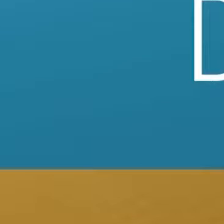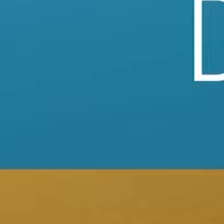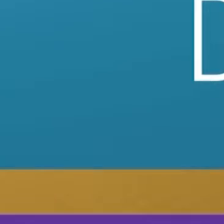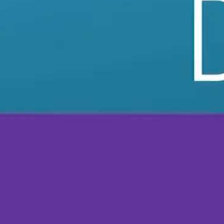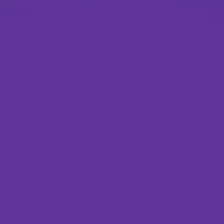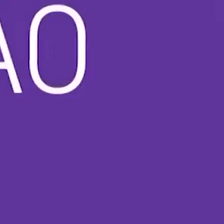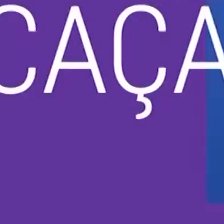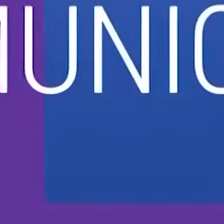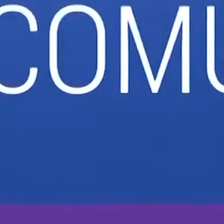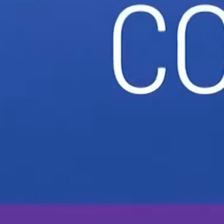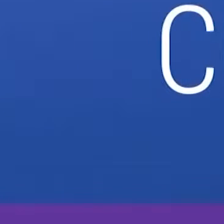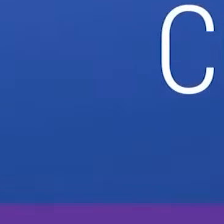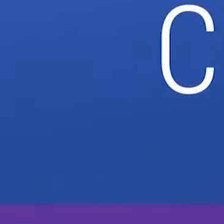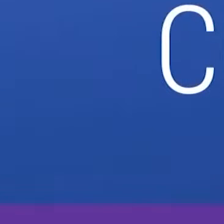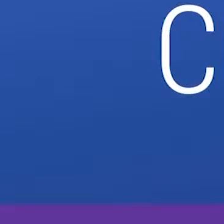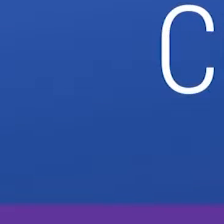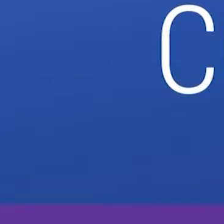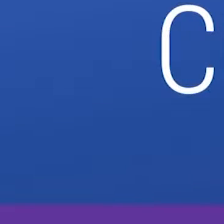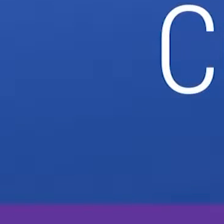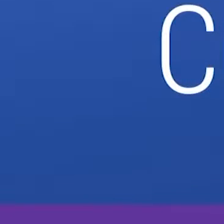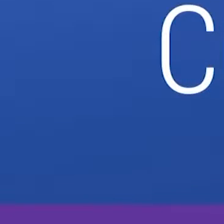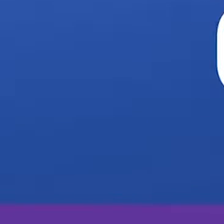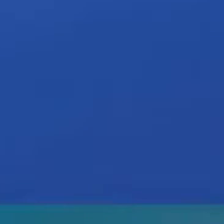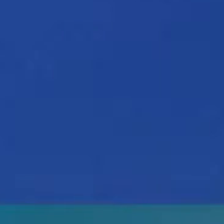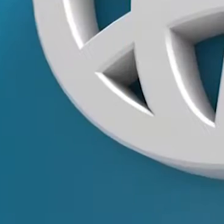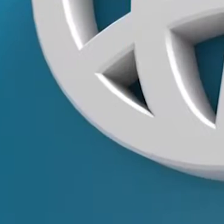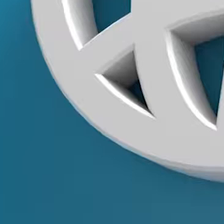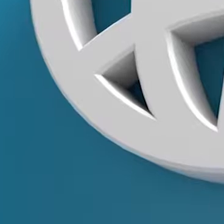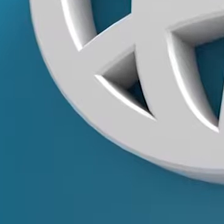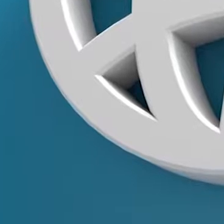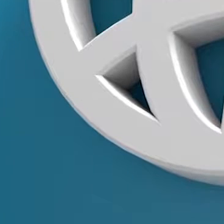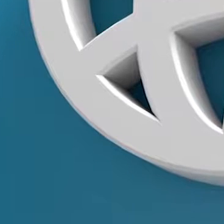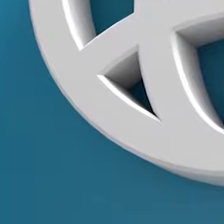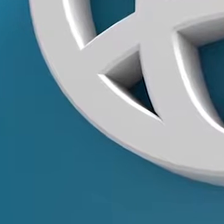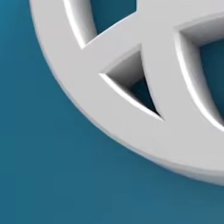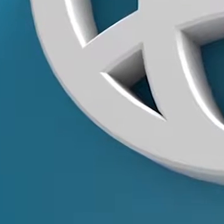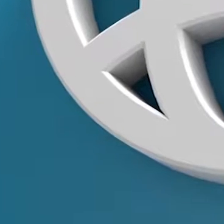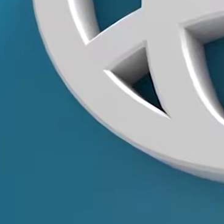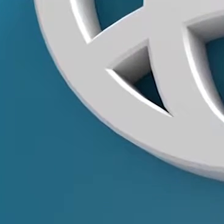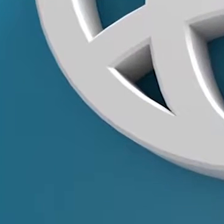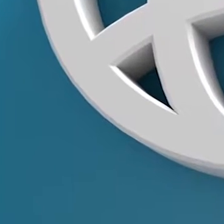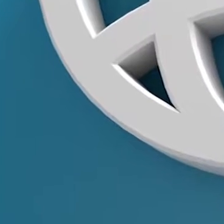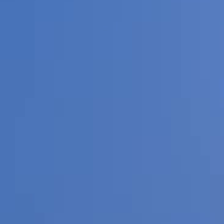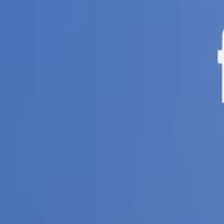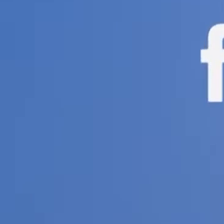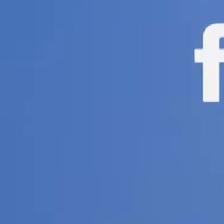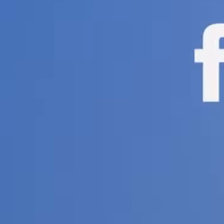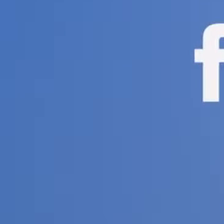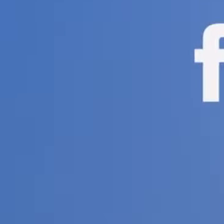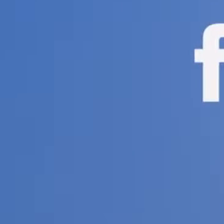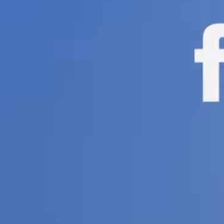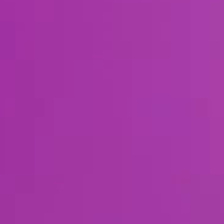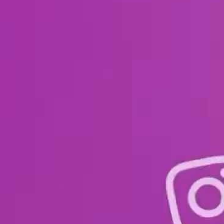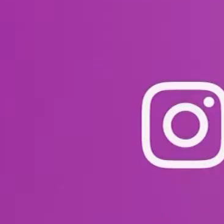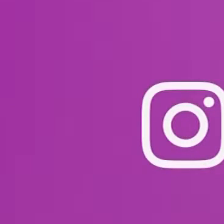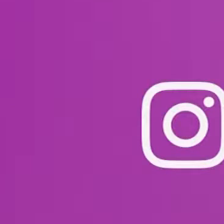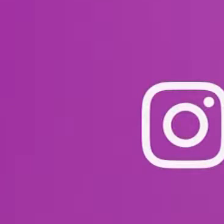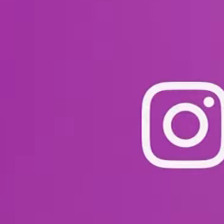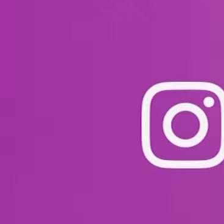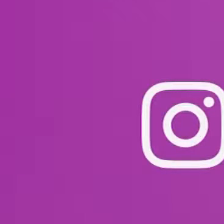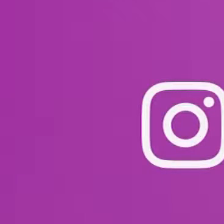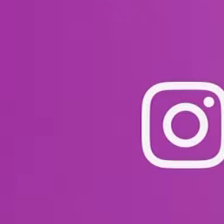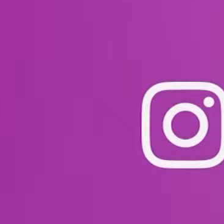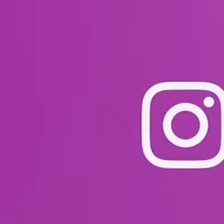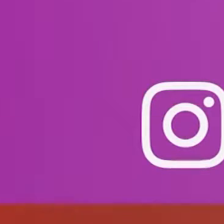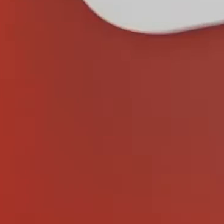temos vários canais de comunicação. Confira o que acontece na Câmara pelo site e pelas nossas redes sociais, como Facebook,